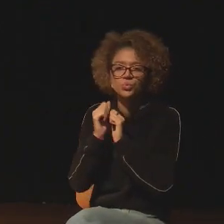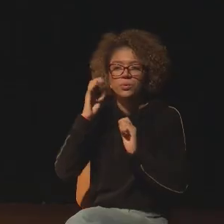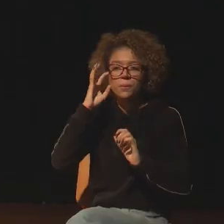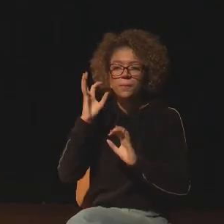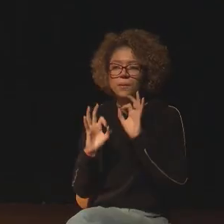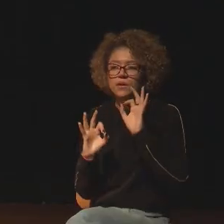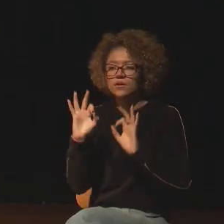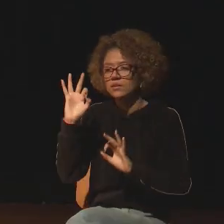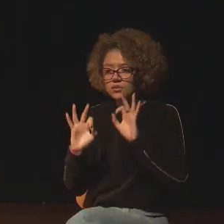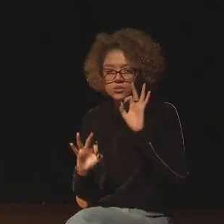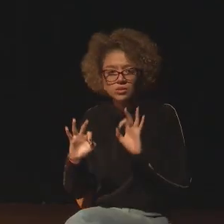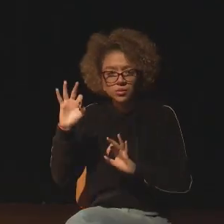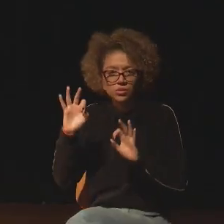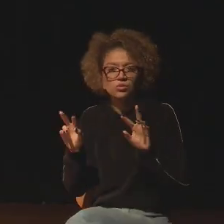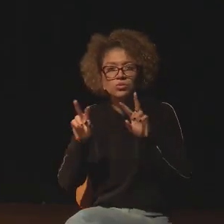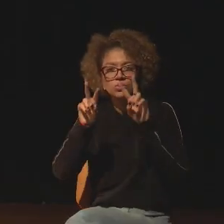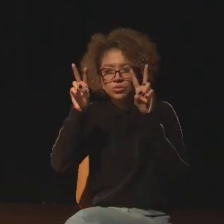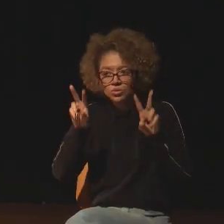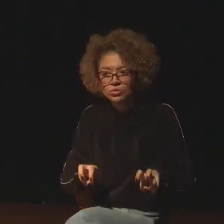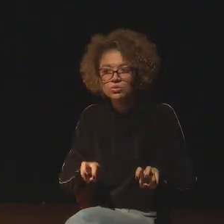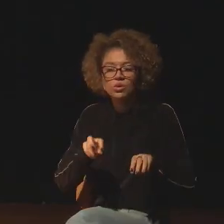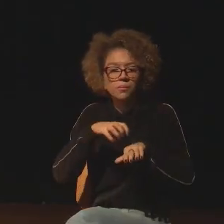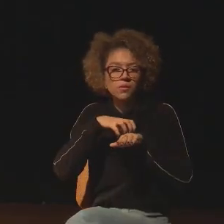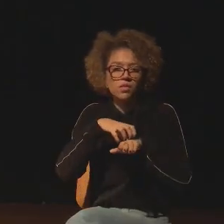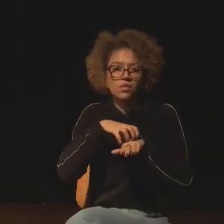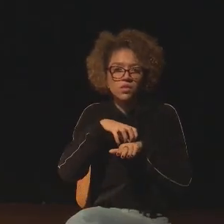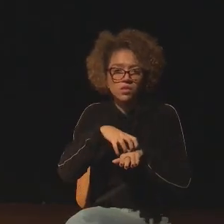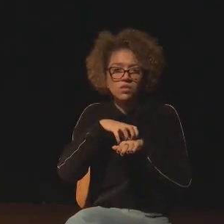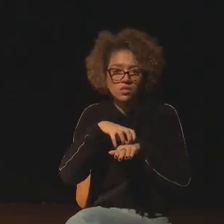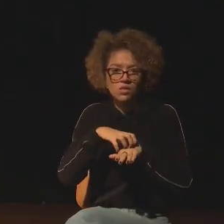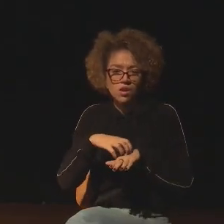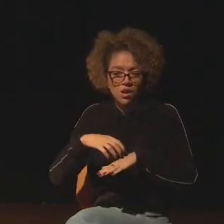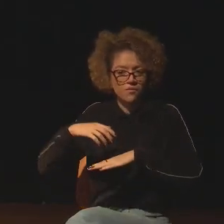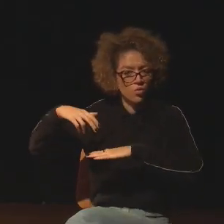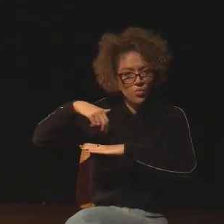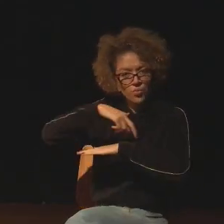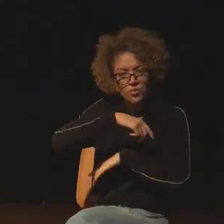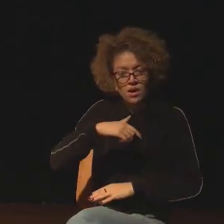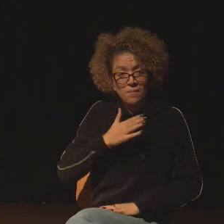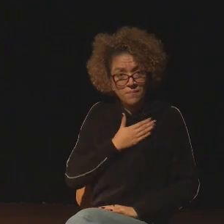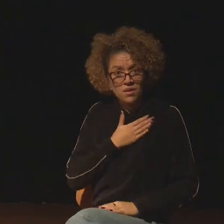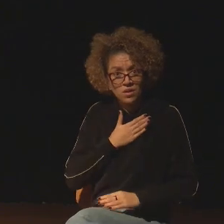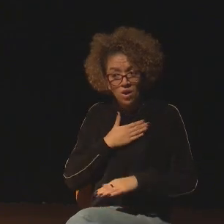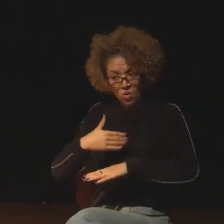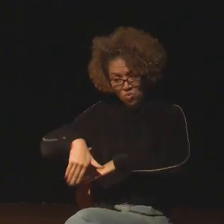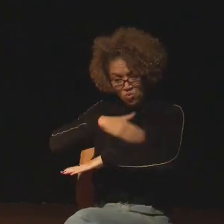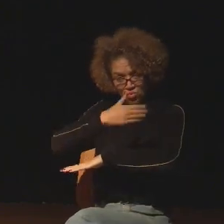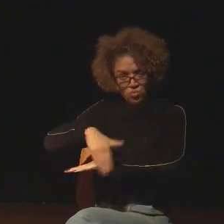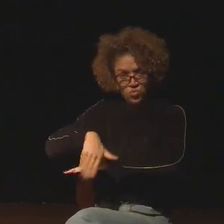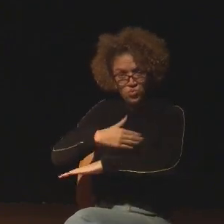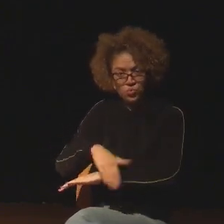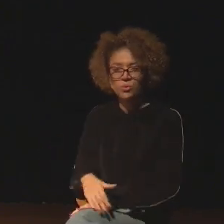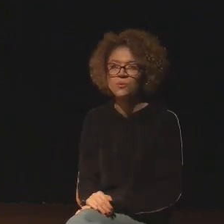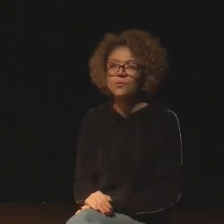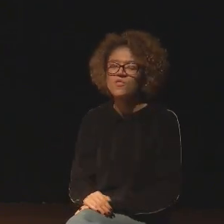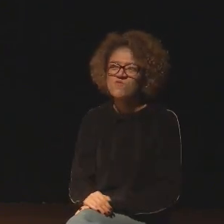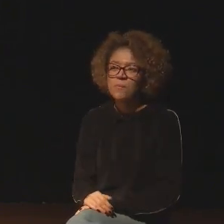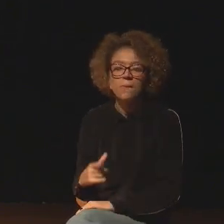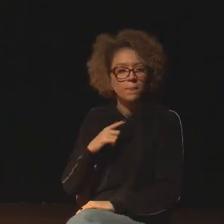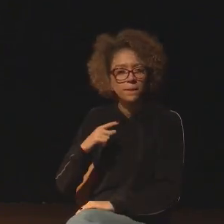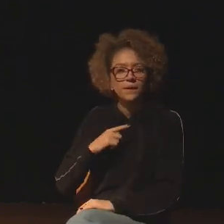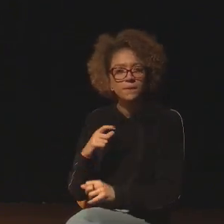um estudo de tráfego, porque eu moro numa rua que está sendo feito o fala-te